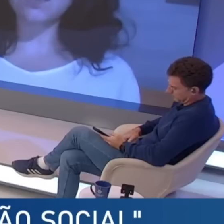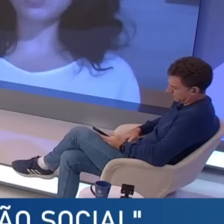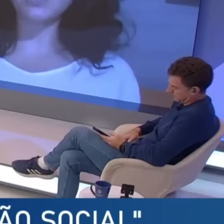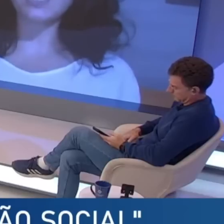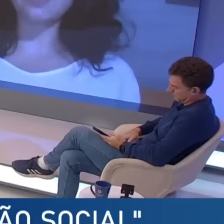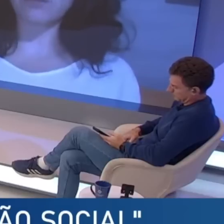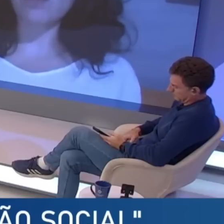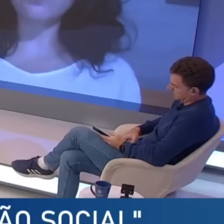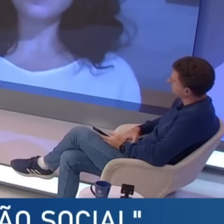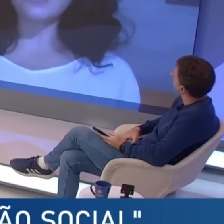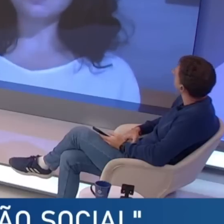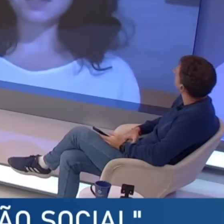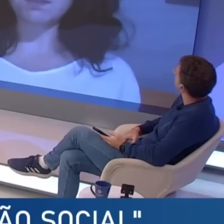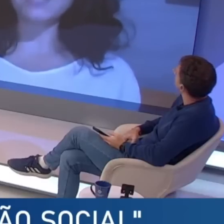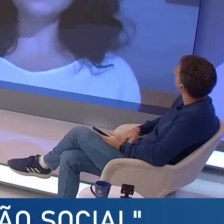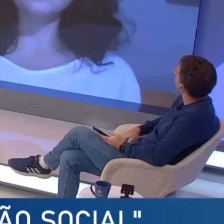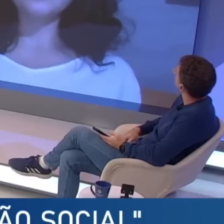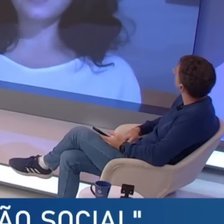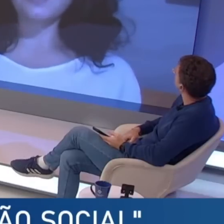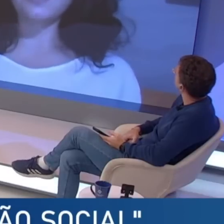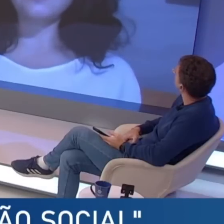sociedade, porque ele envolve